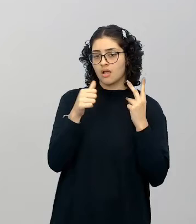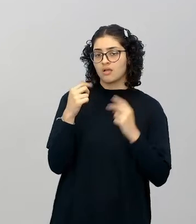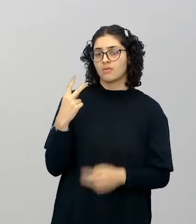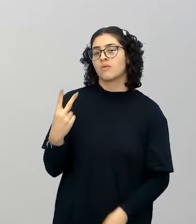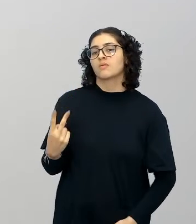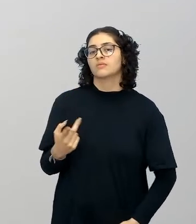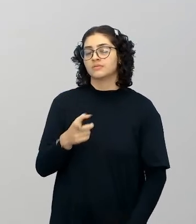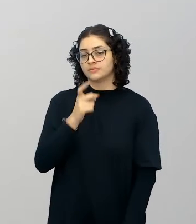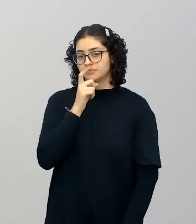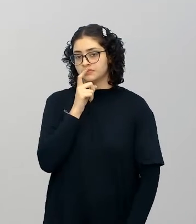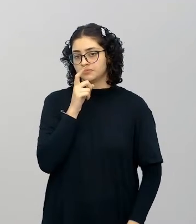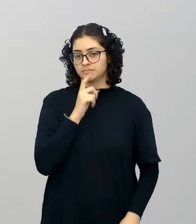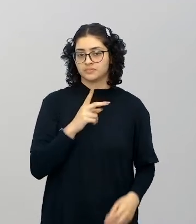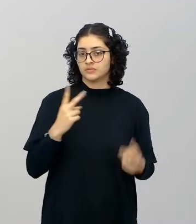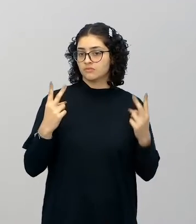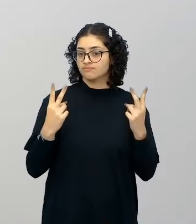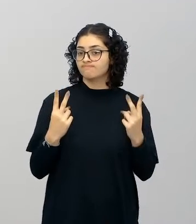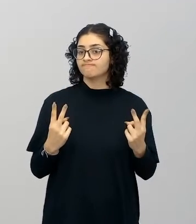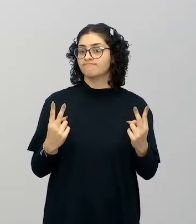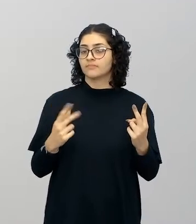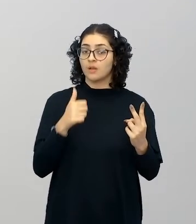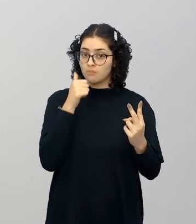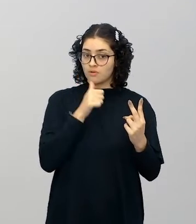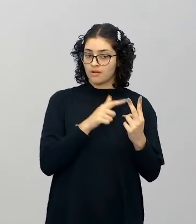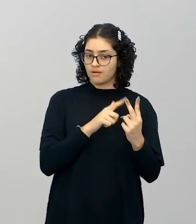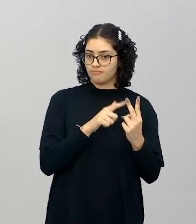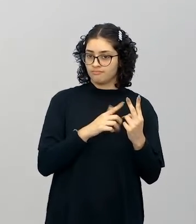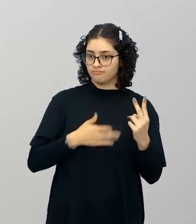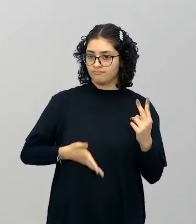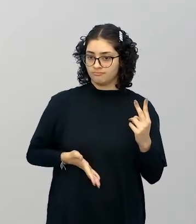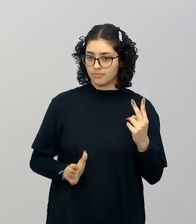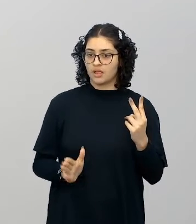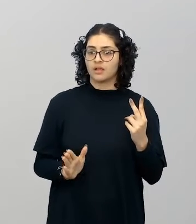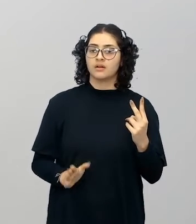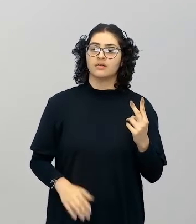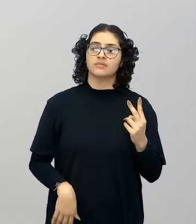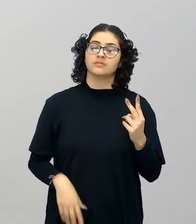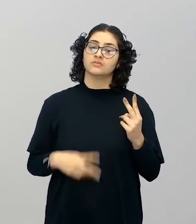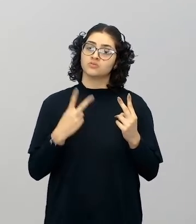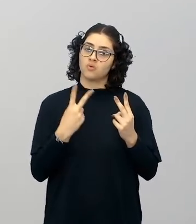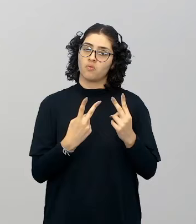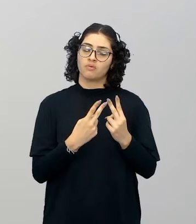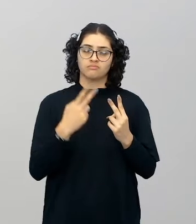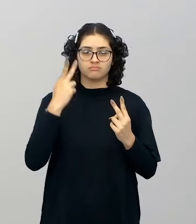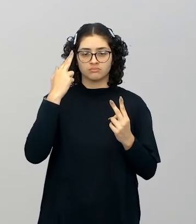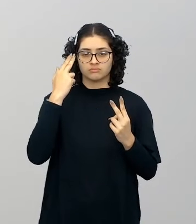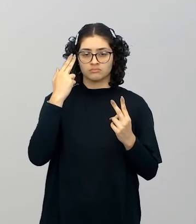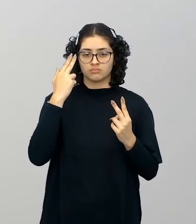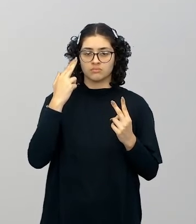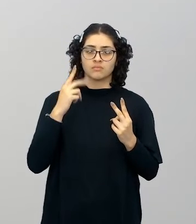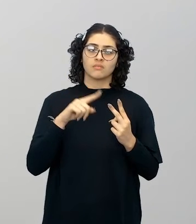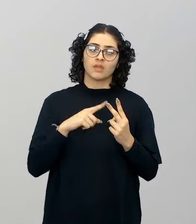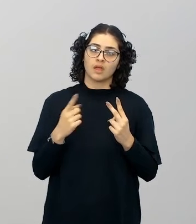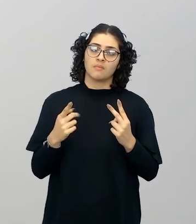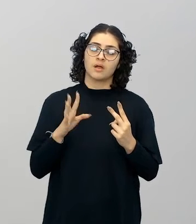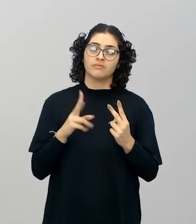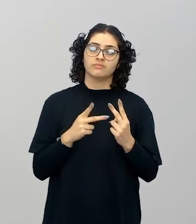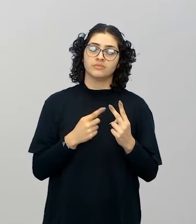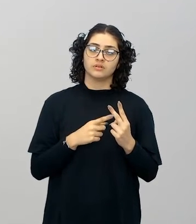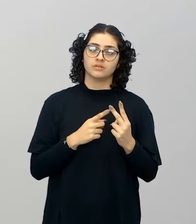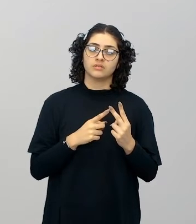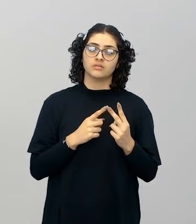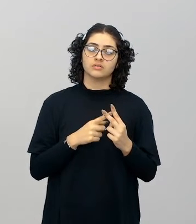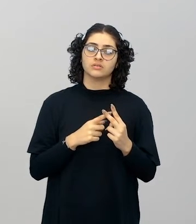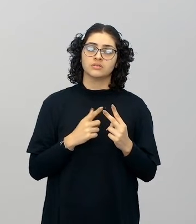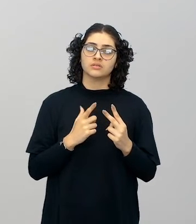homens. Dessas 2 mulheres que nasceram, as 2 são normais, apesar de uma delas